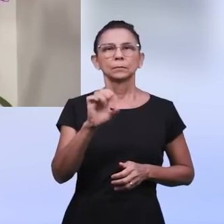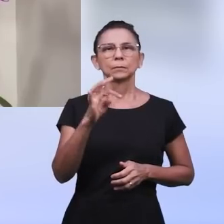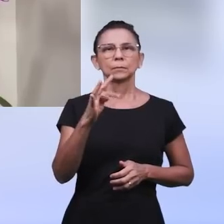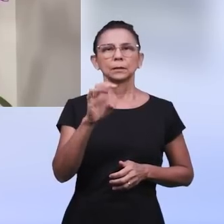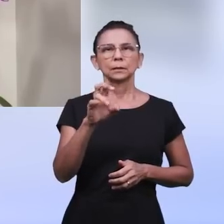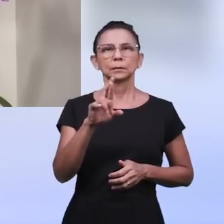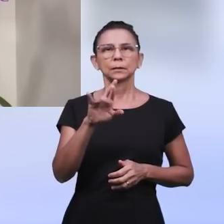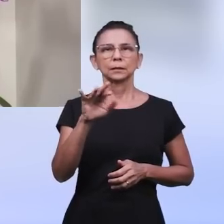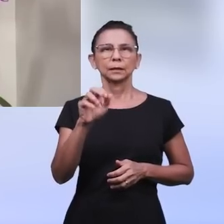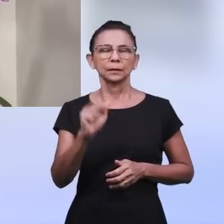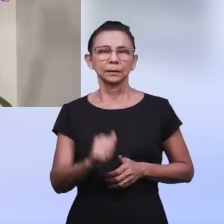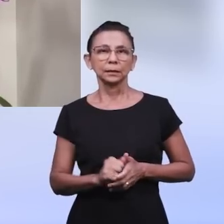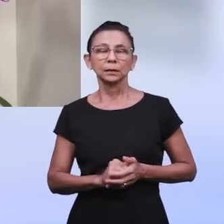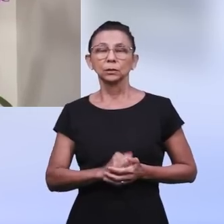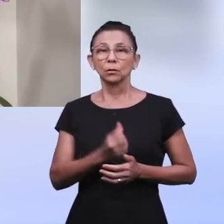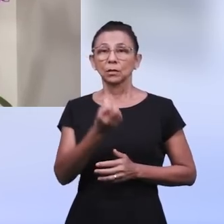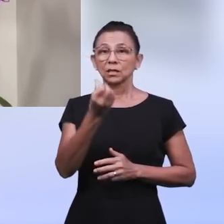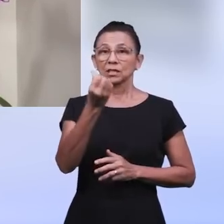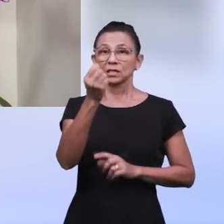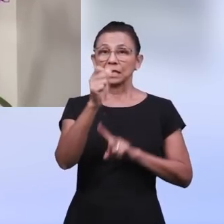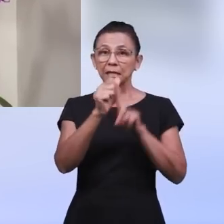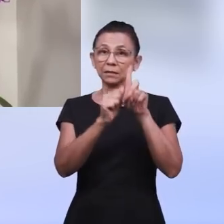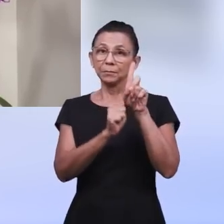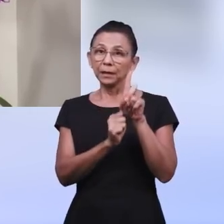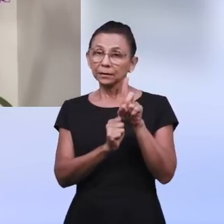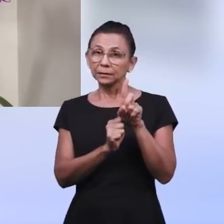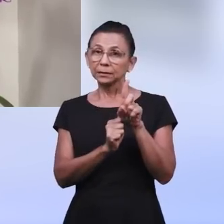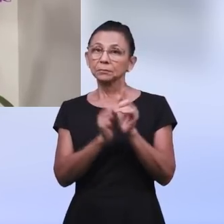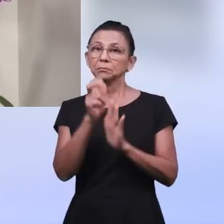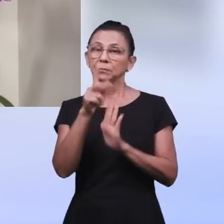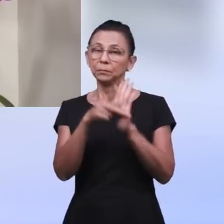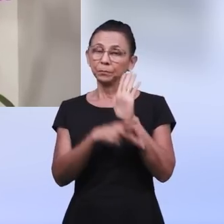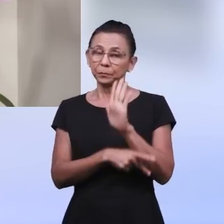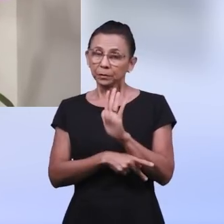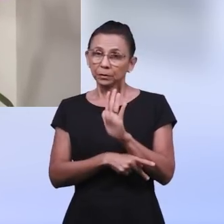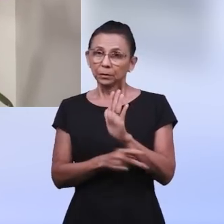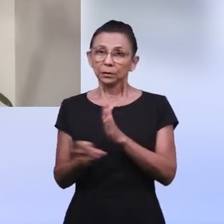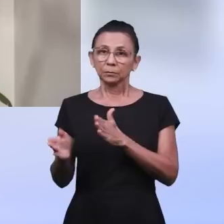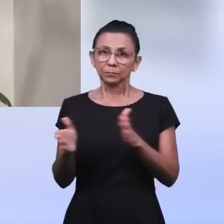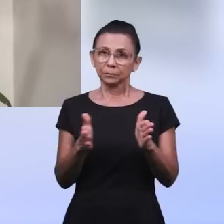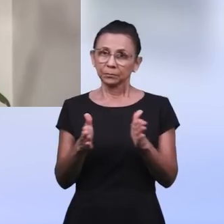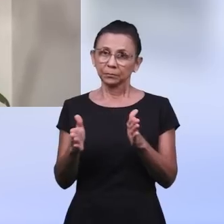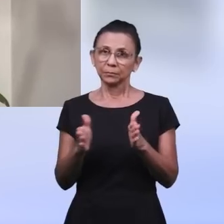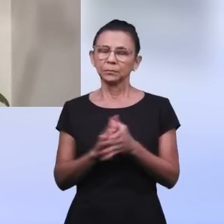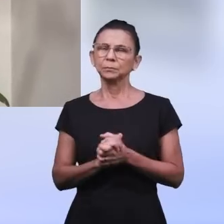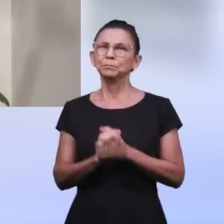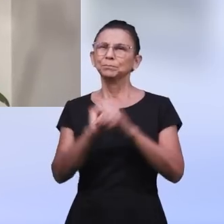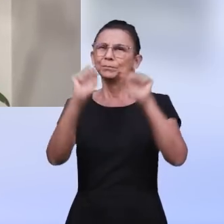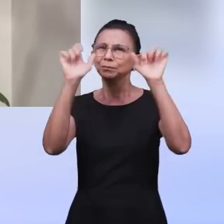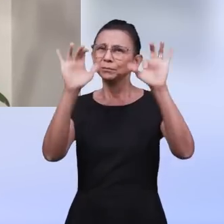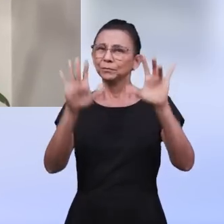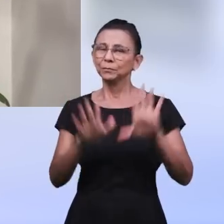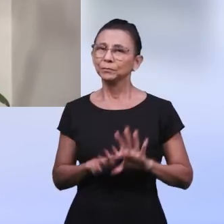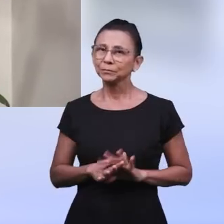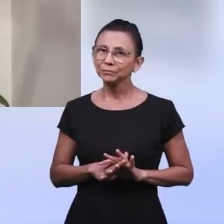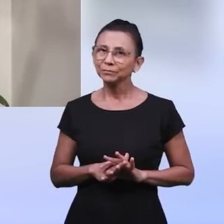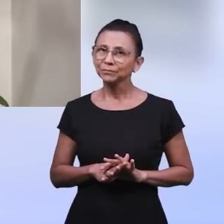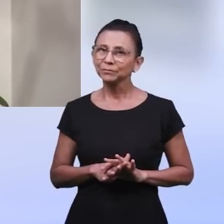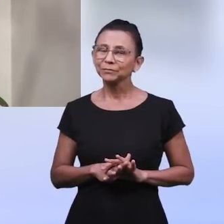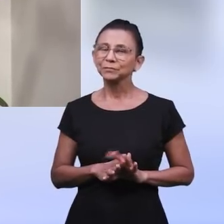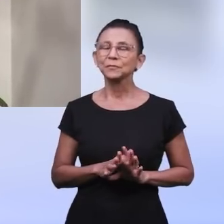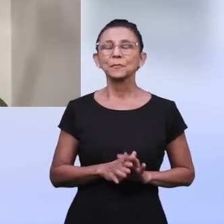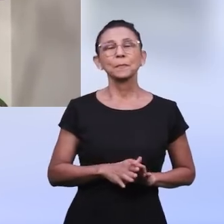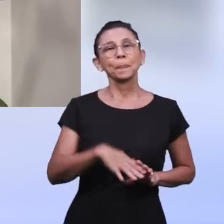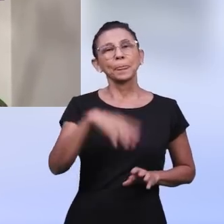bateria. E durou cerca de 6 meses esse projeto, começando em fevereiro e terminando agora em julho. Foi uma grande bênção, porque os aprendizes